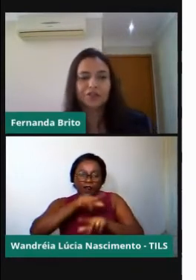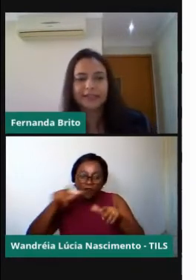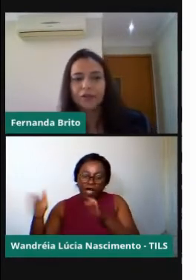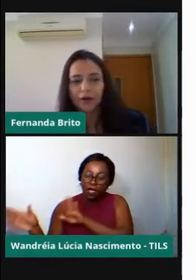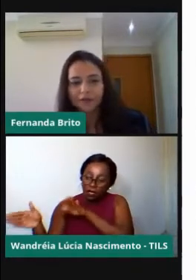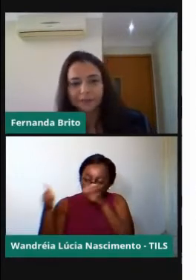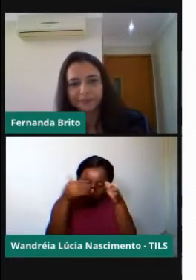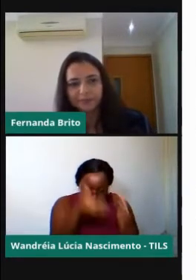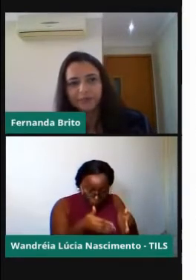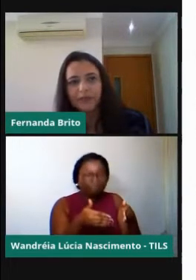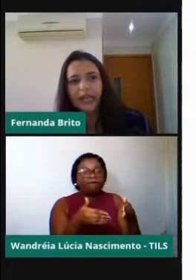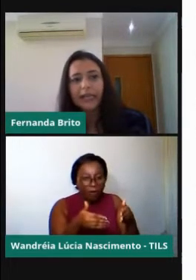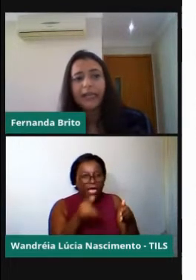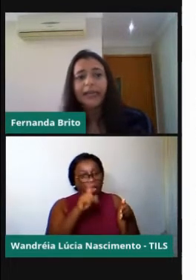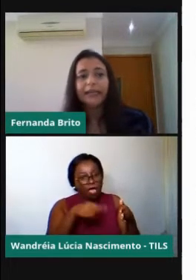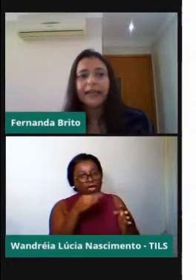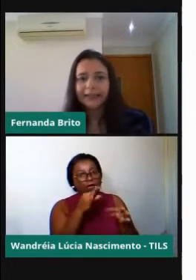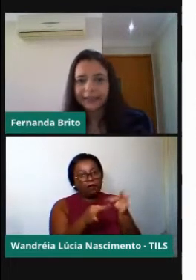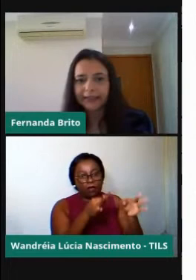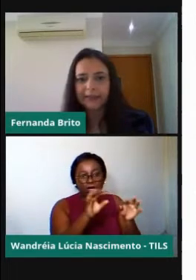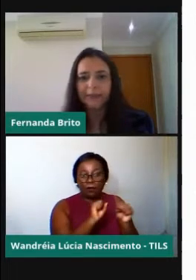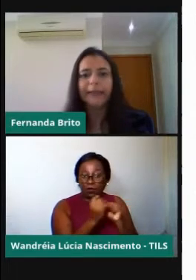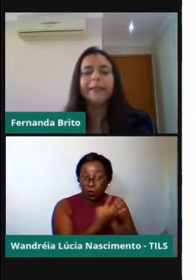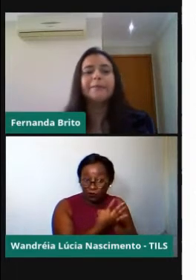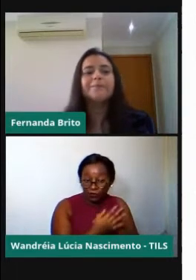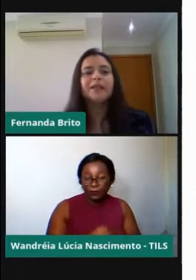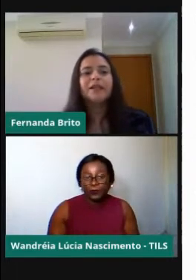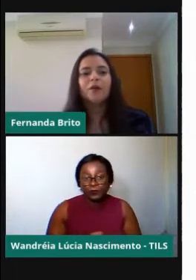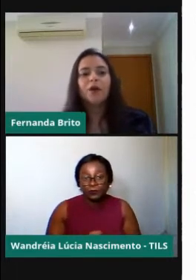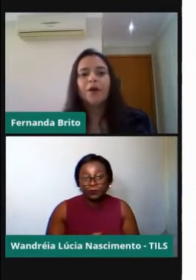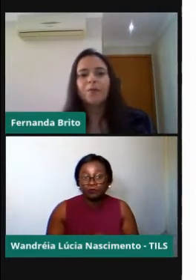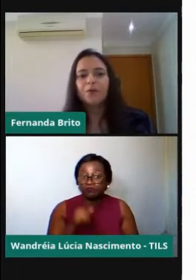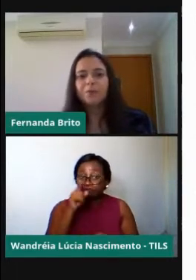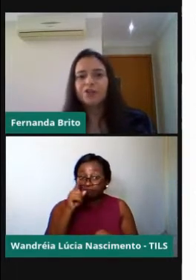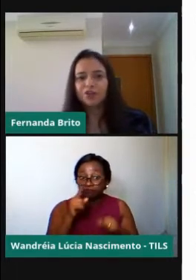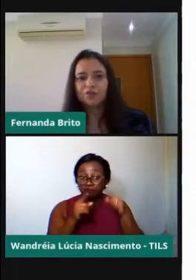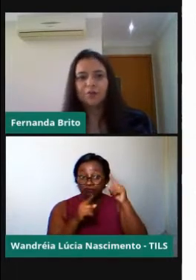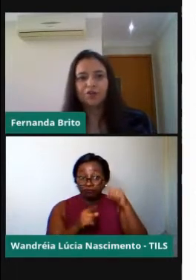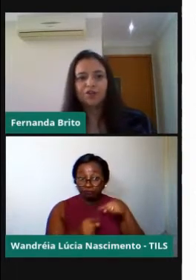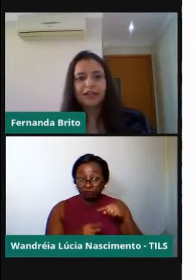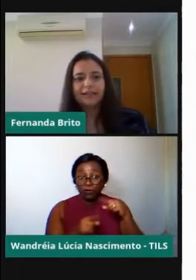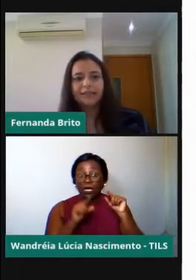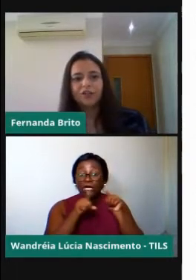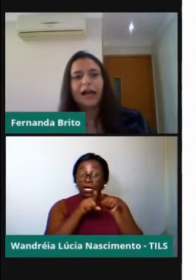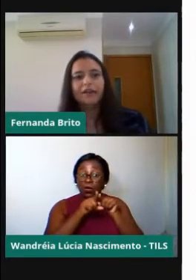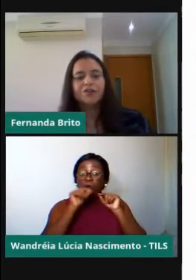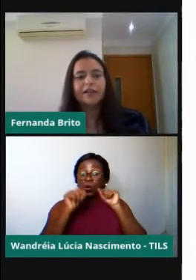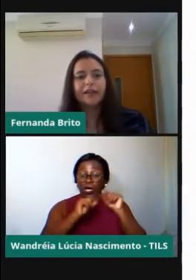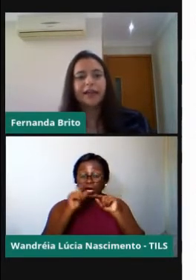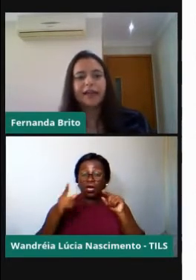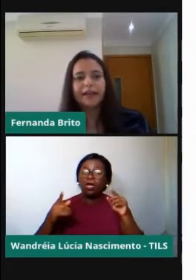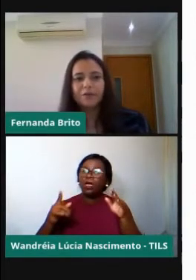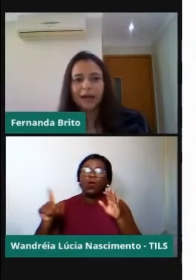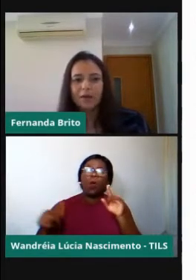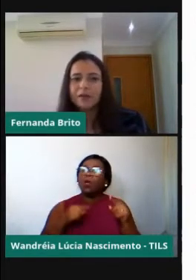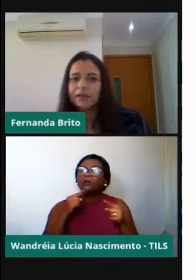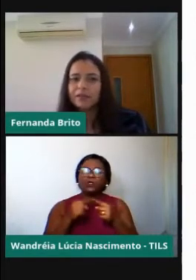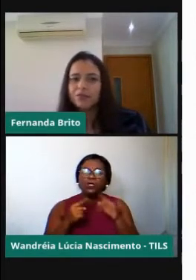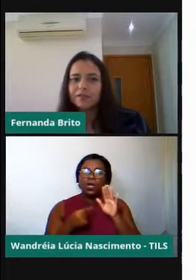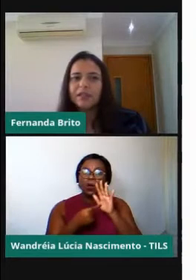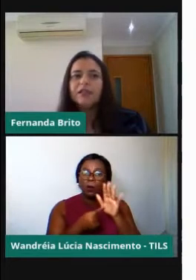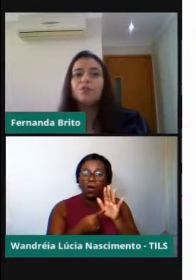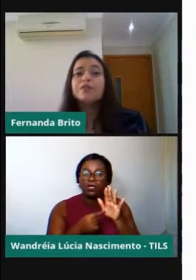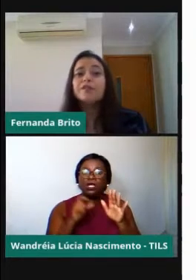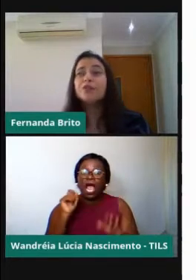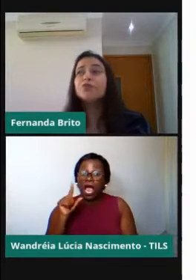da Covid-19. E aqui também, qual é o meu objetivo ao mostrar esse slide, né? Eu marco aqui